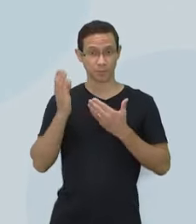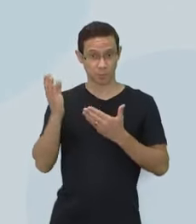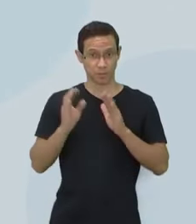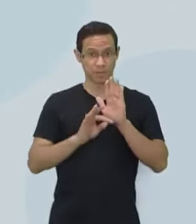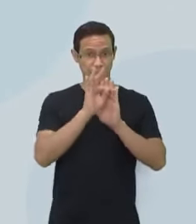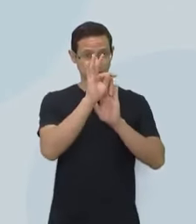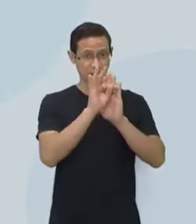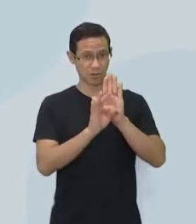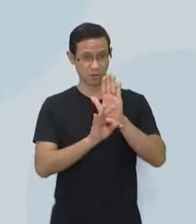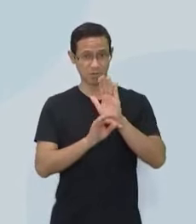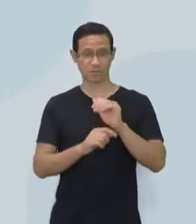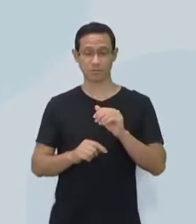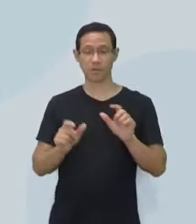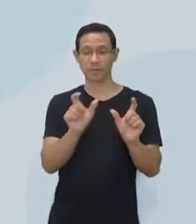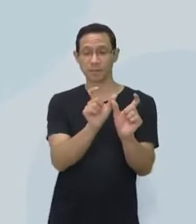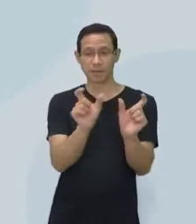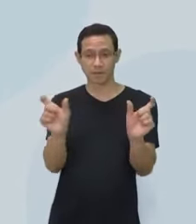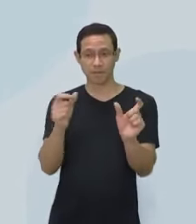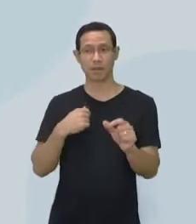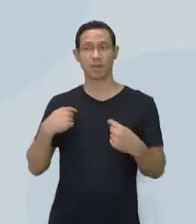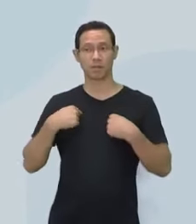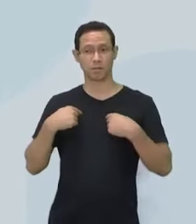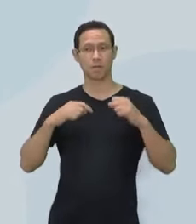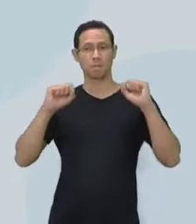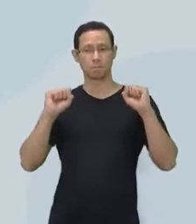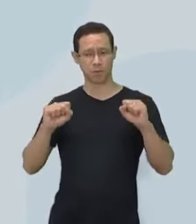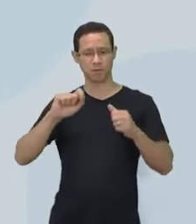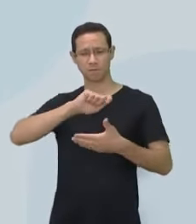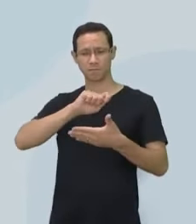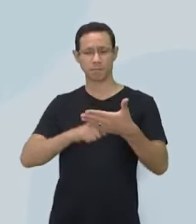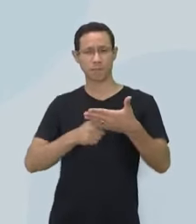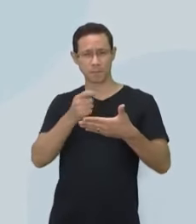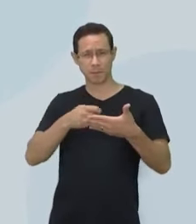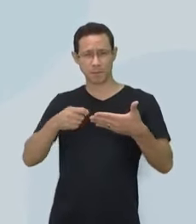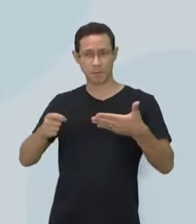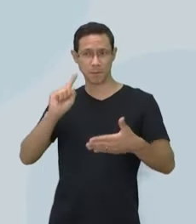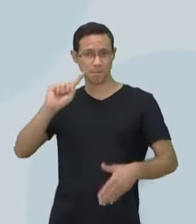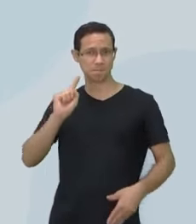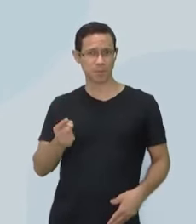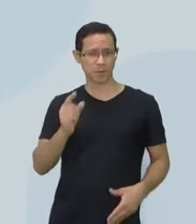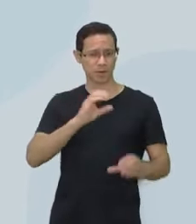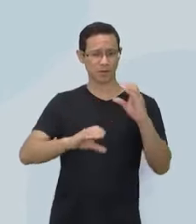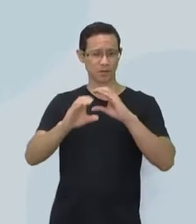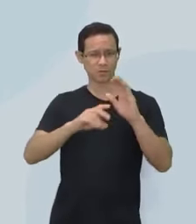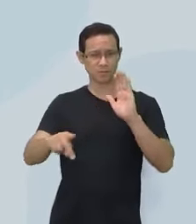neste texto, o verso "eu poderia escrever 1000 canções